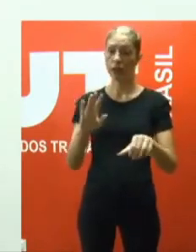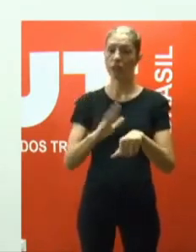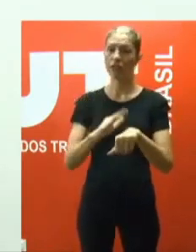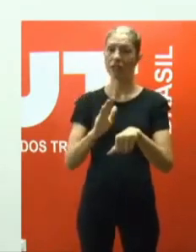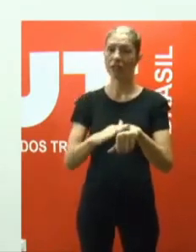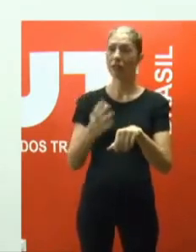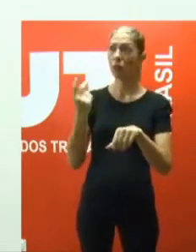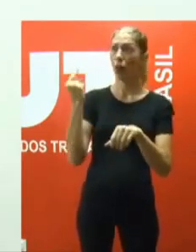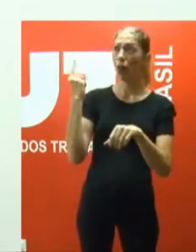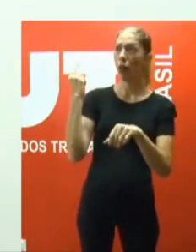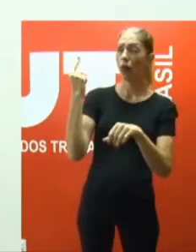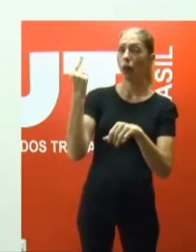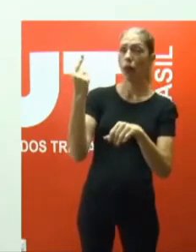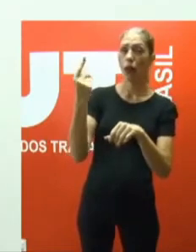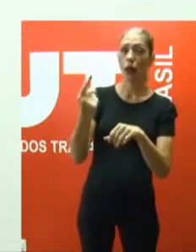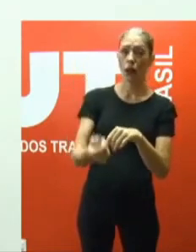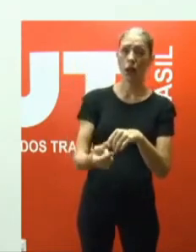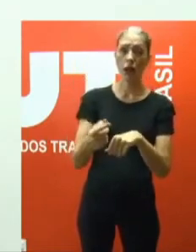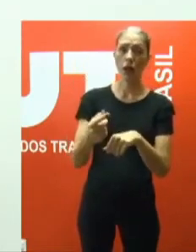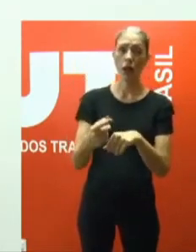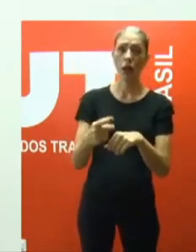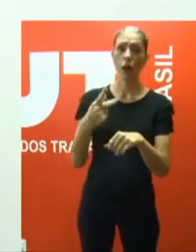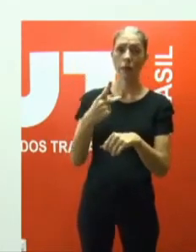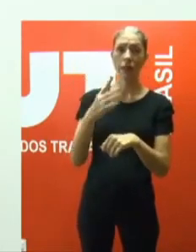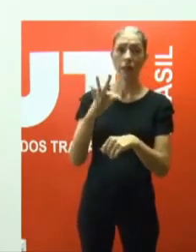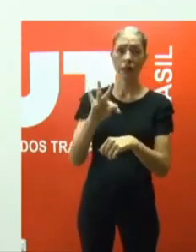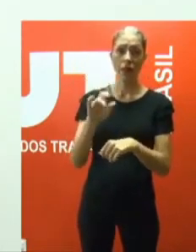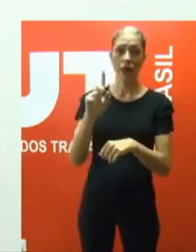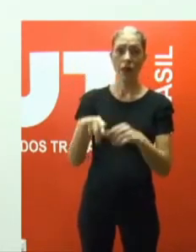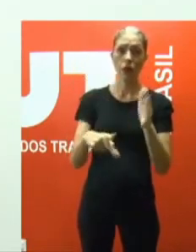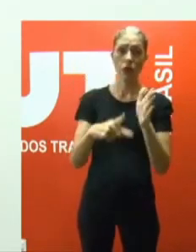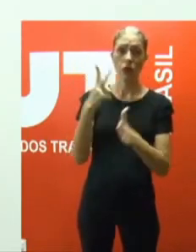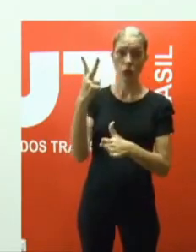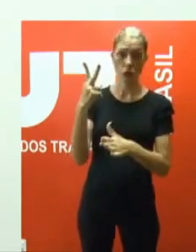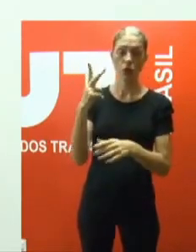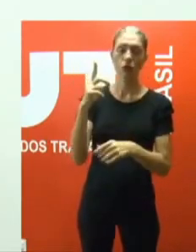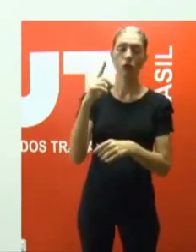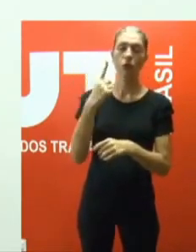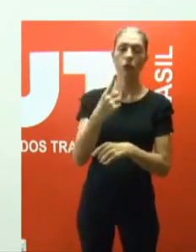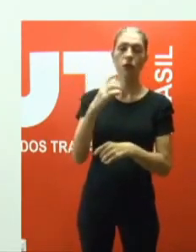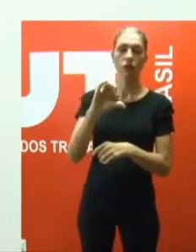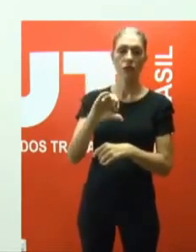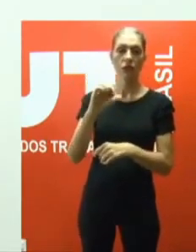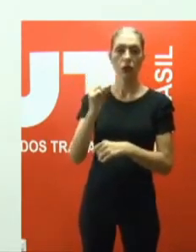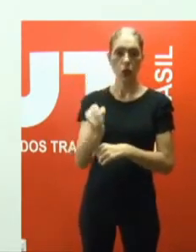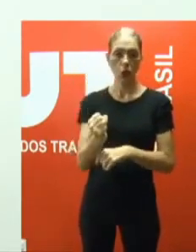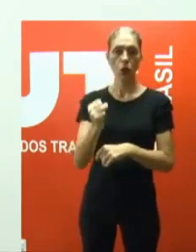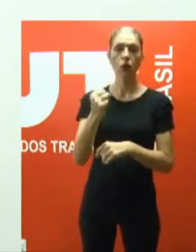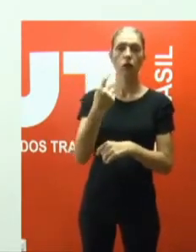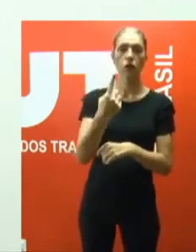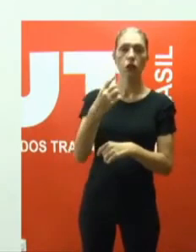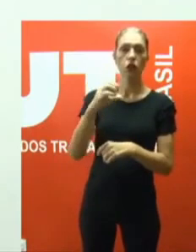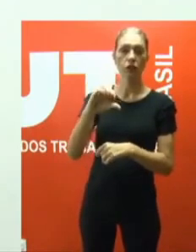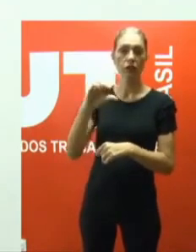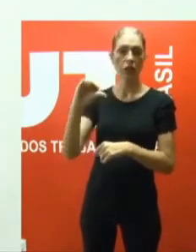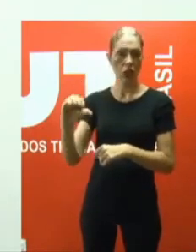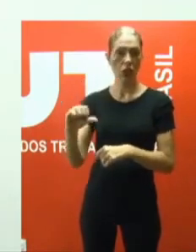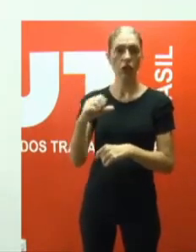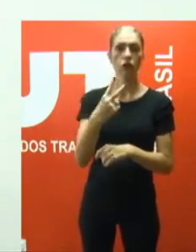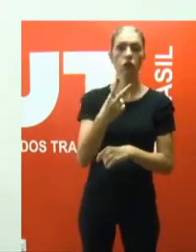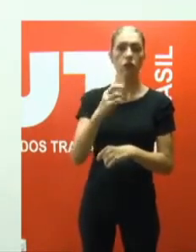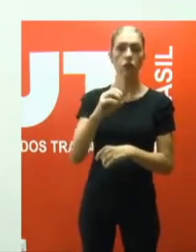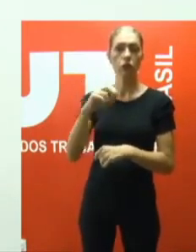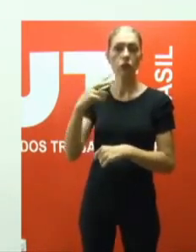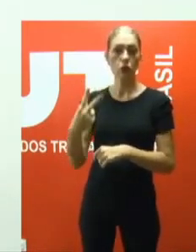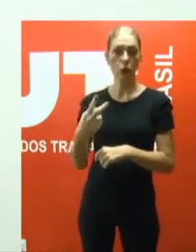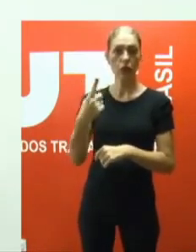foi criado. O PT foi o segundo em 89, o segundo em 98, o segundo em 94, o primeiro em 2002, o primeiro em